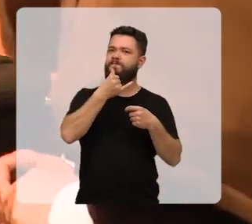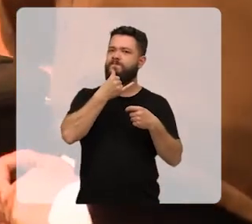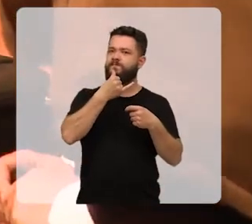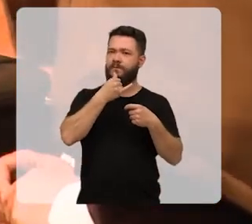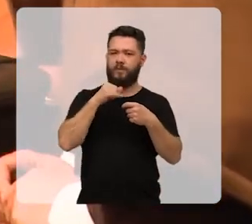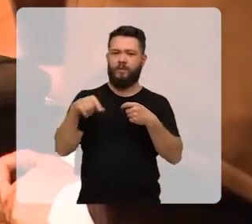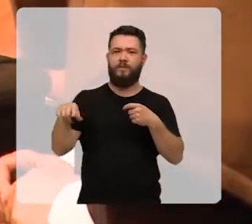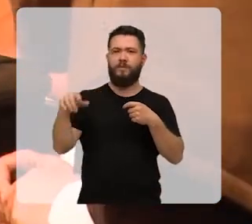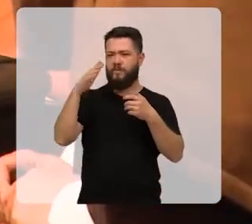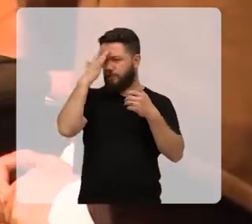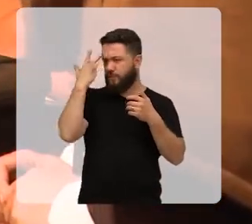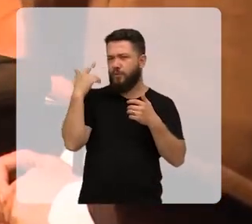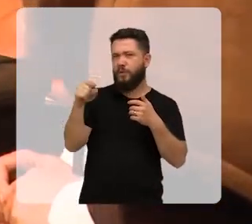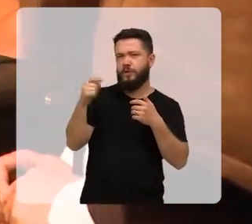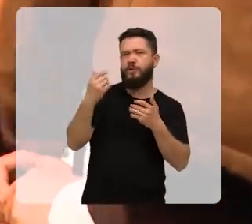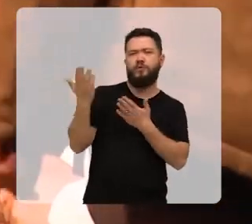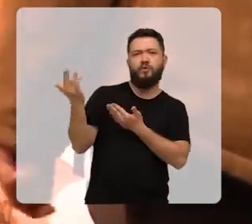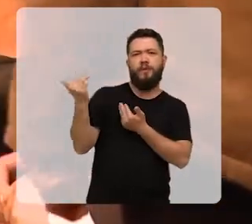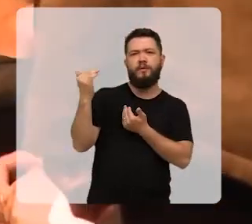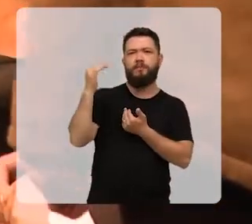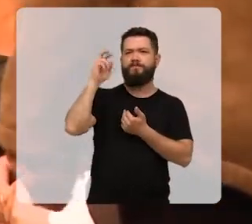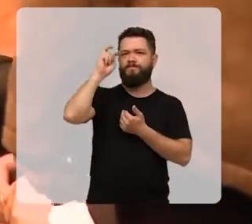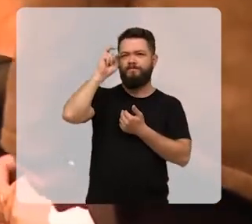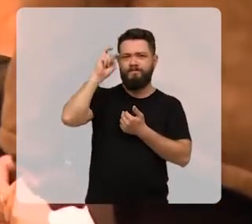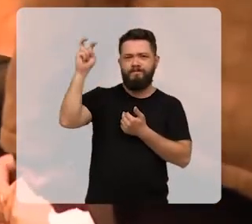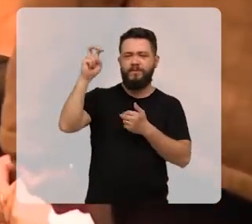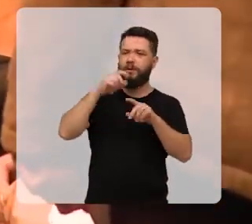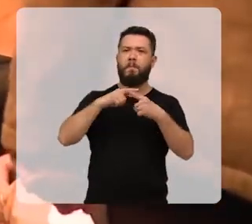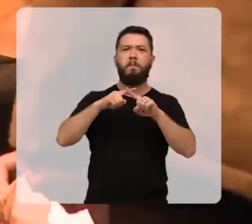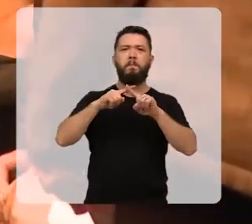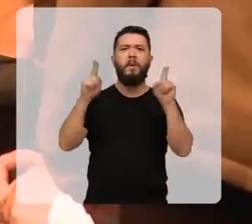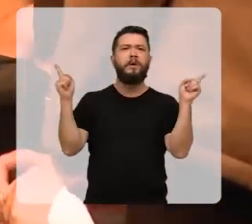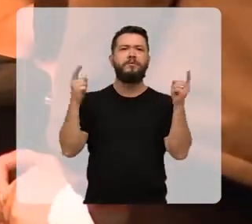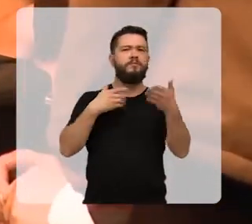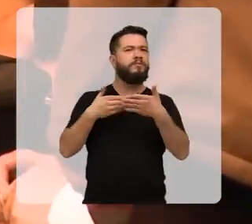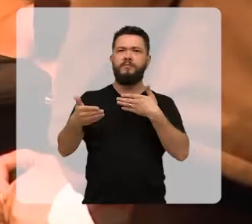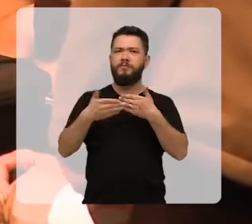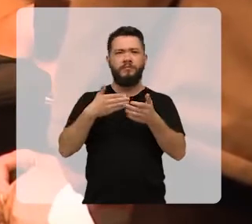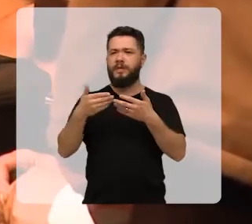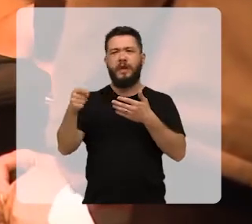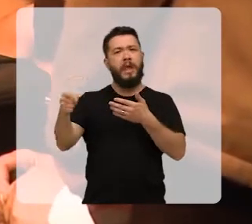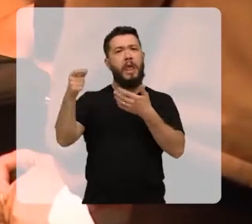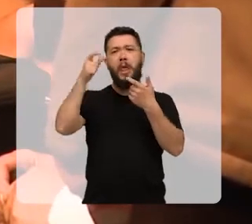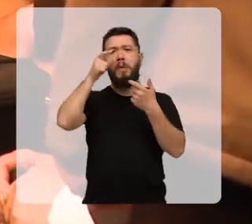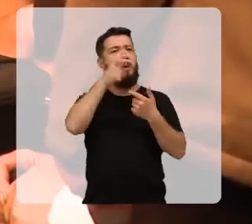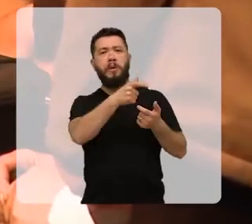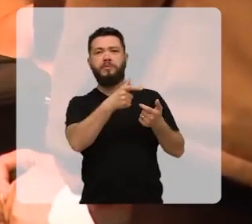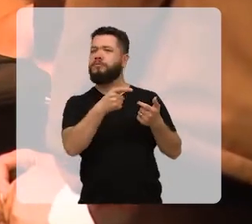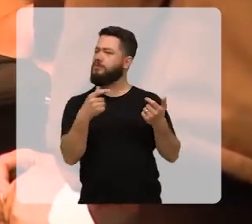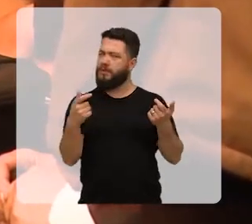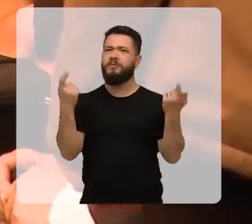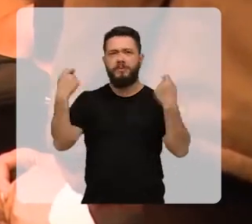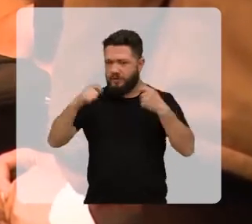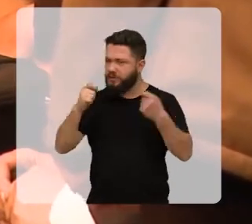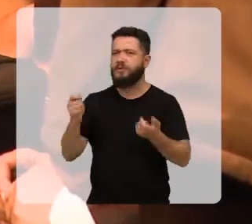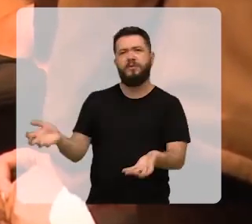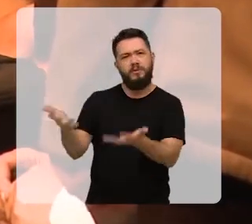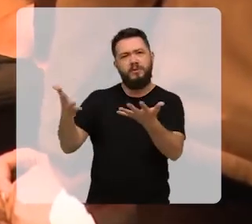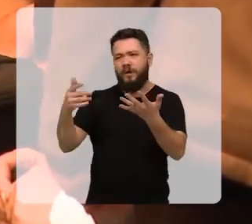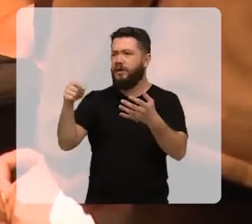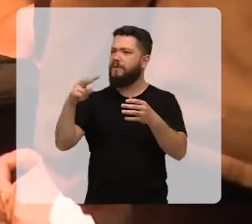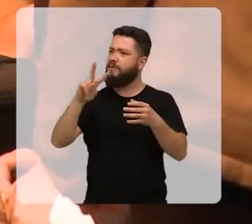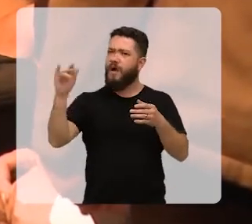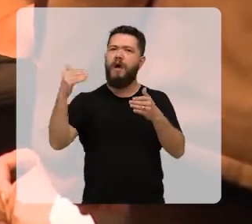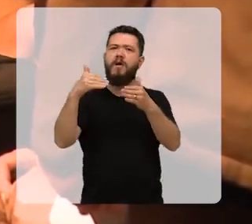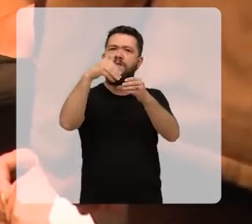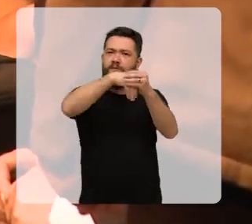inteligentes muito mais sabe não interesse e tem que interessar porque eles têm que depois votar isso